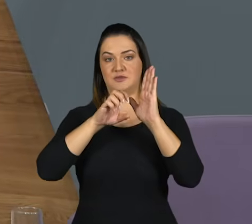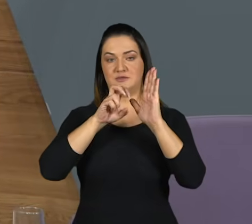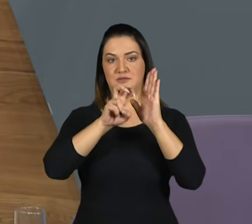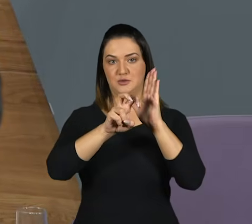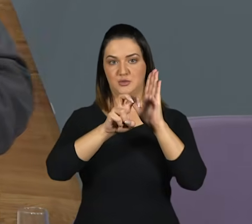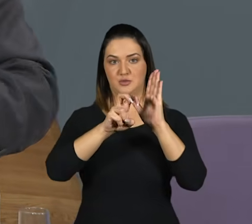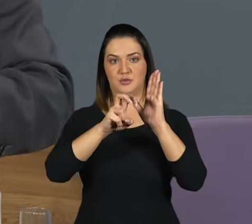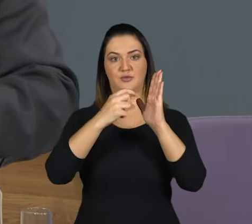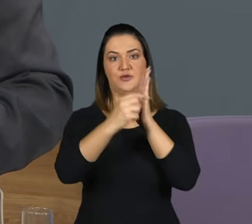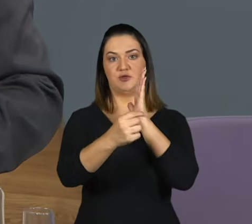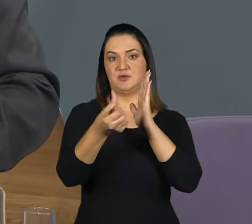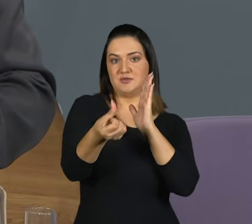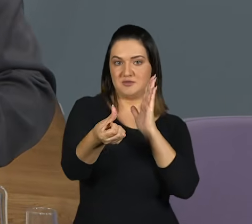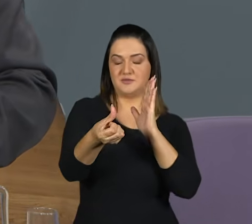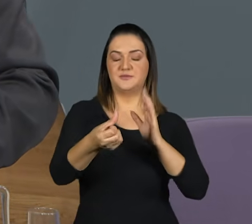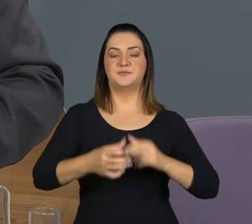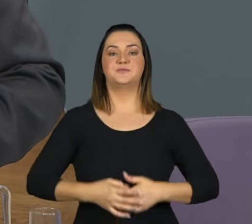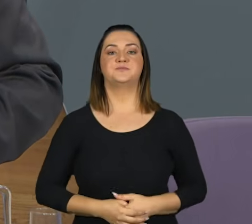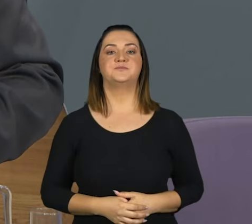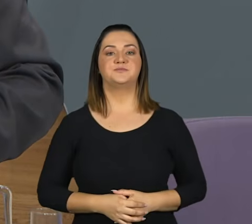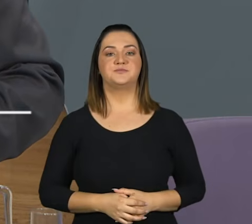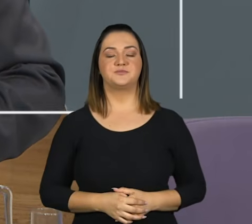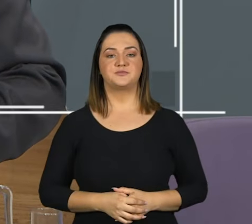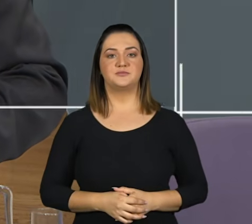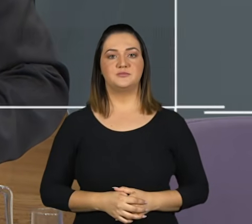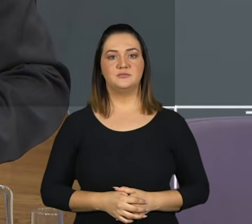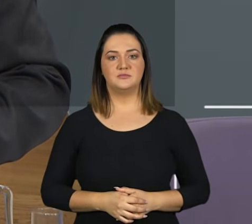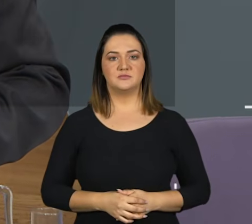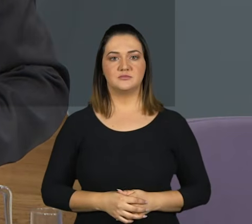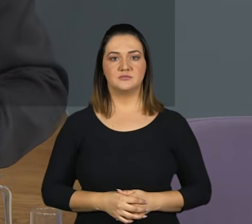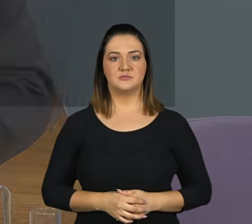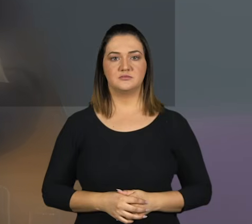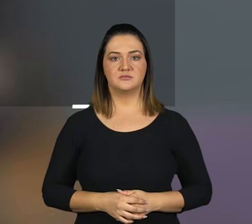só, 1 João 5, 6 fala assim: